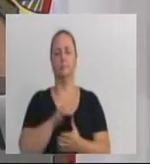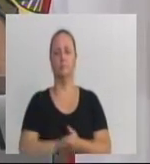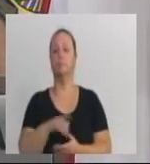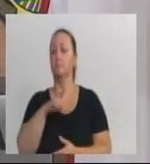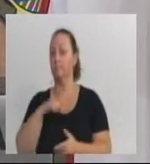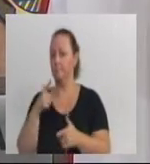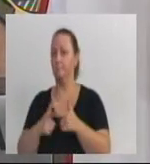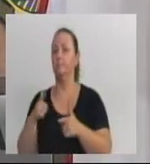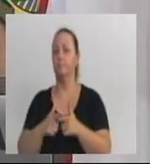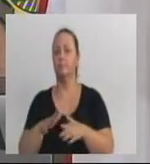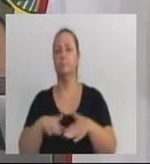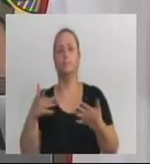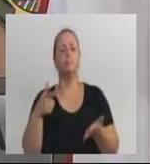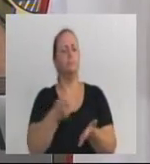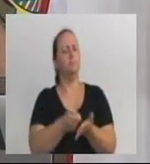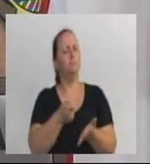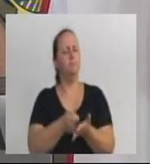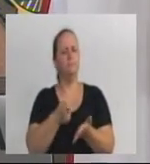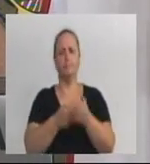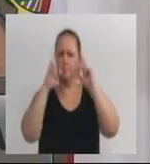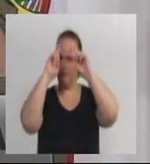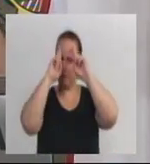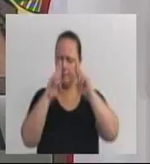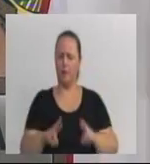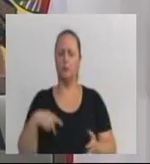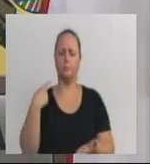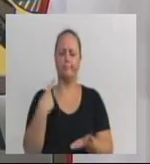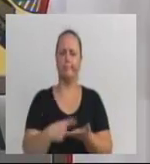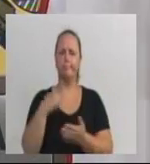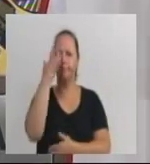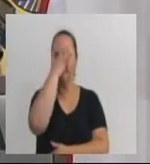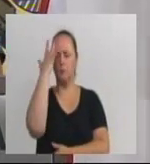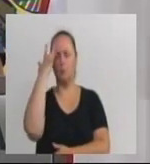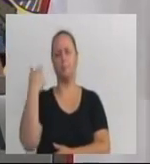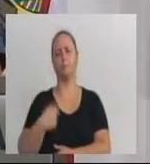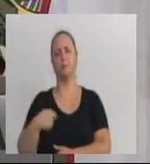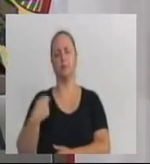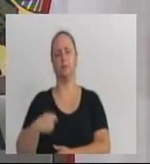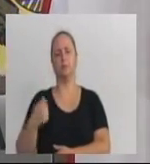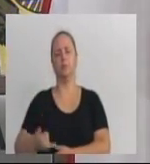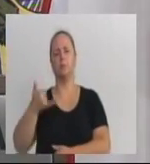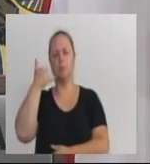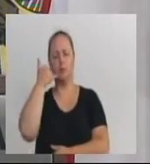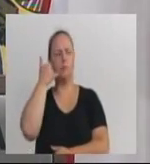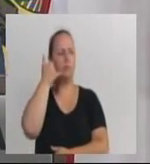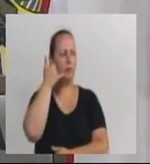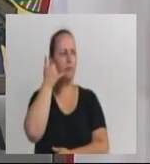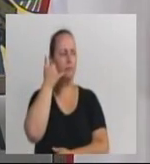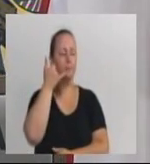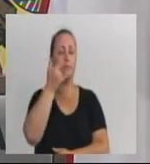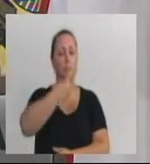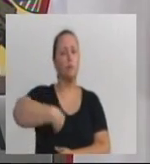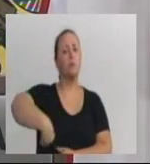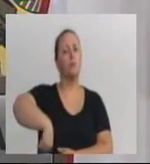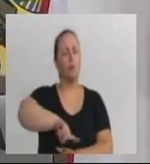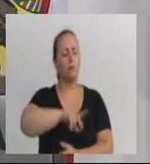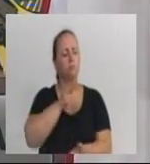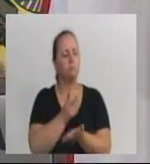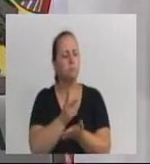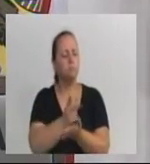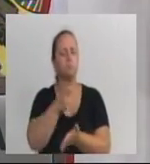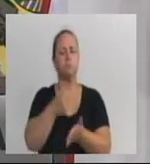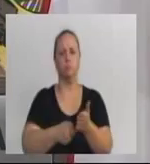realmente o respeito, o comprometimento com os usuários da telefonia aqui na cidade de Blumenau. E nós vamos aqui continuar cobrando de